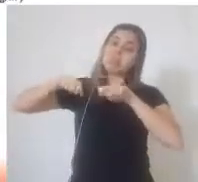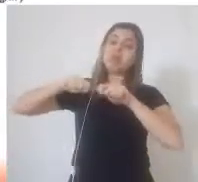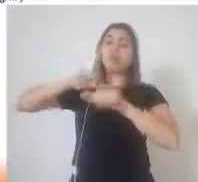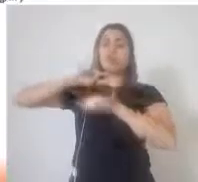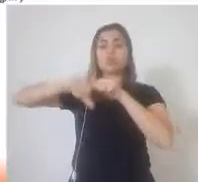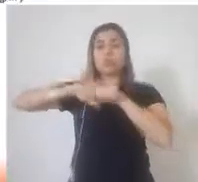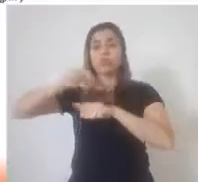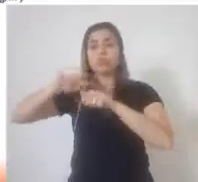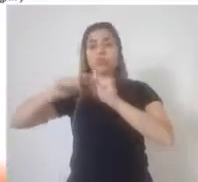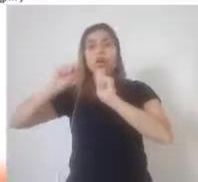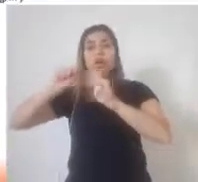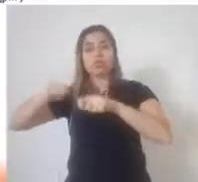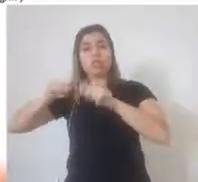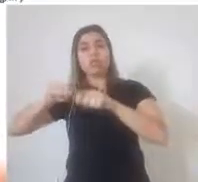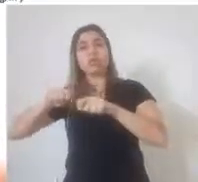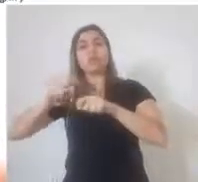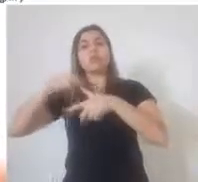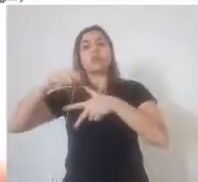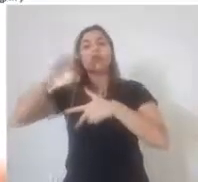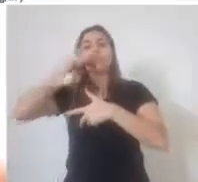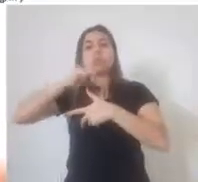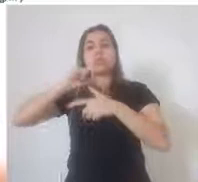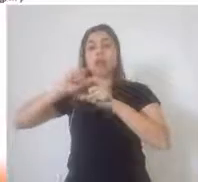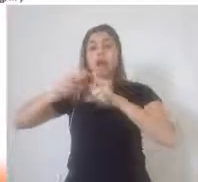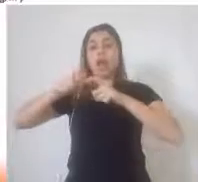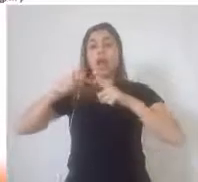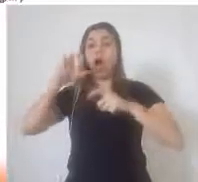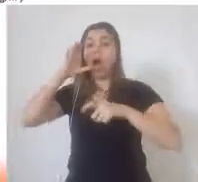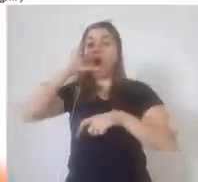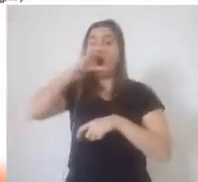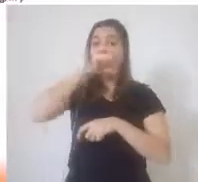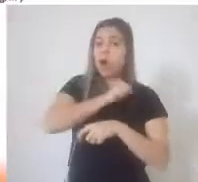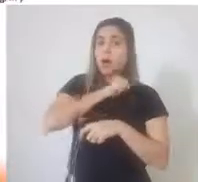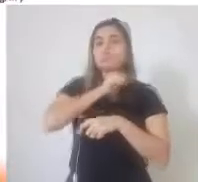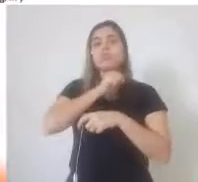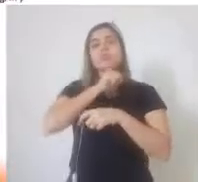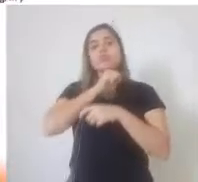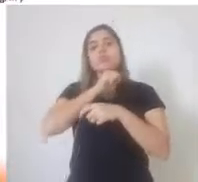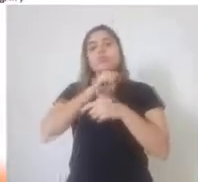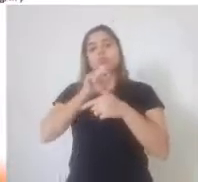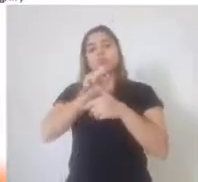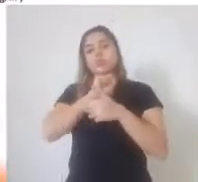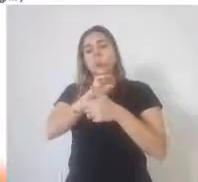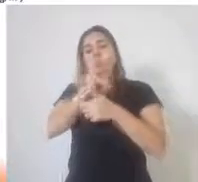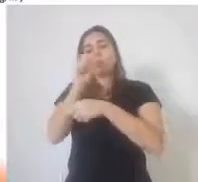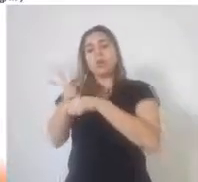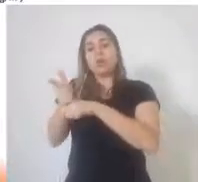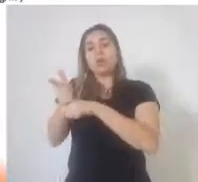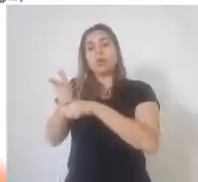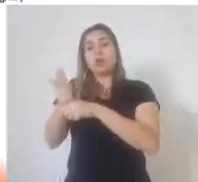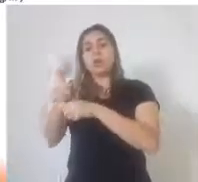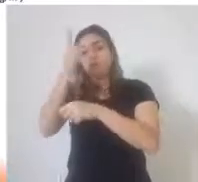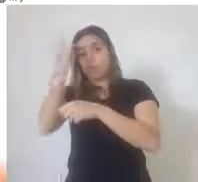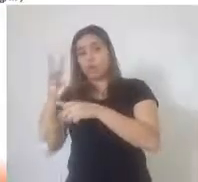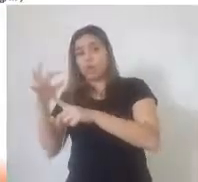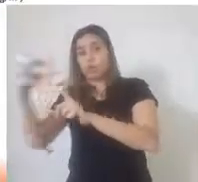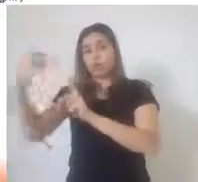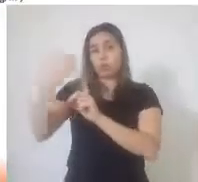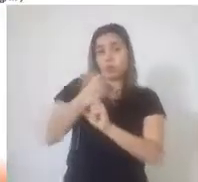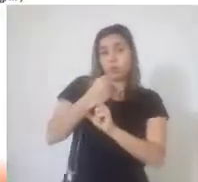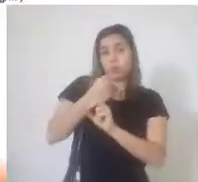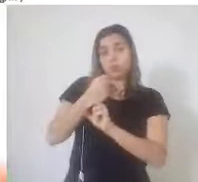ele consegue se reproduzir de tal forma, mais rapidamente que o seu predador